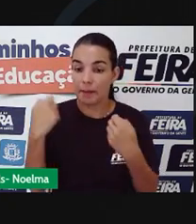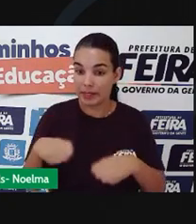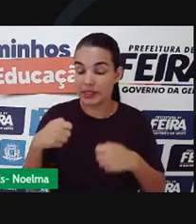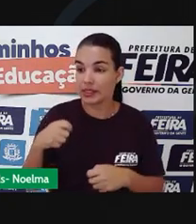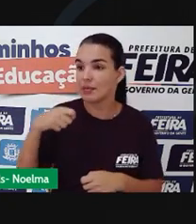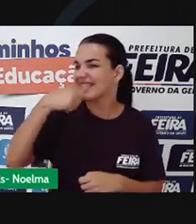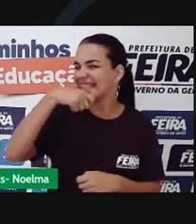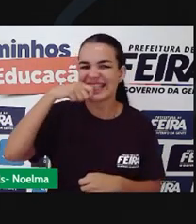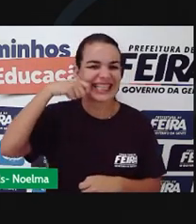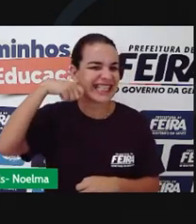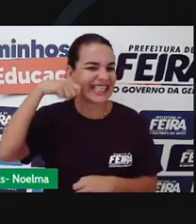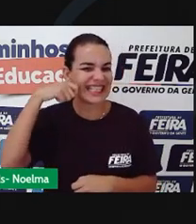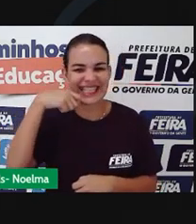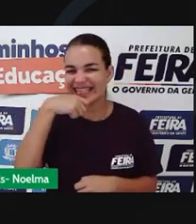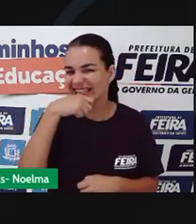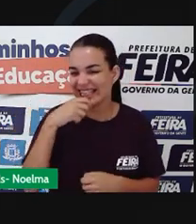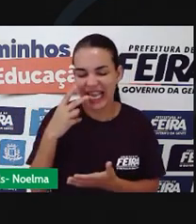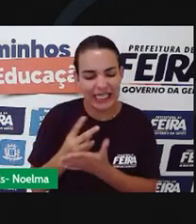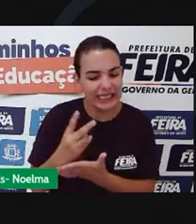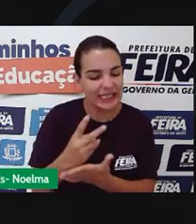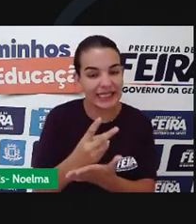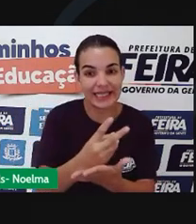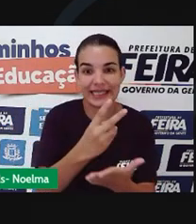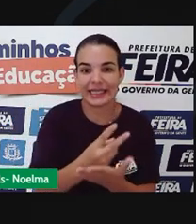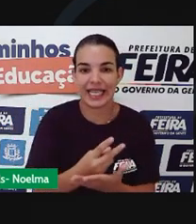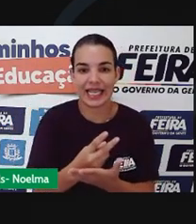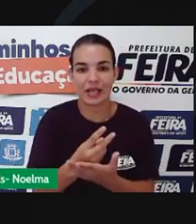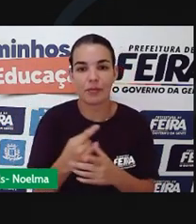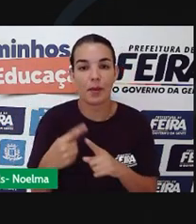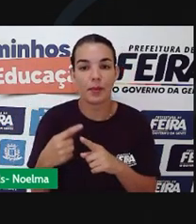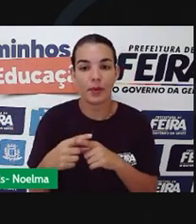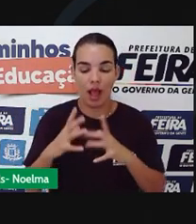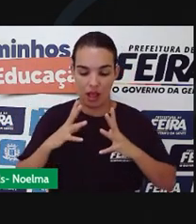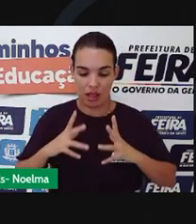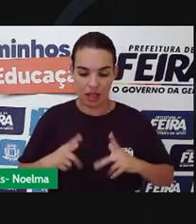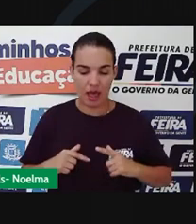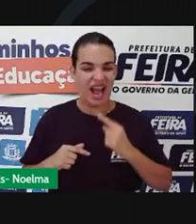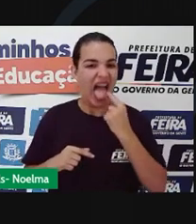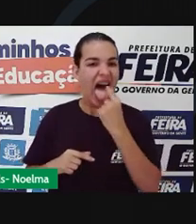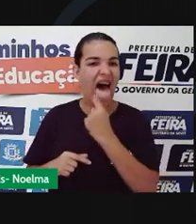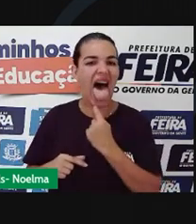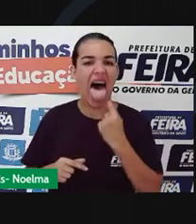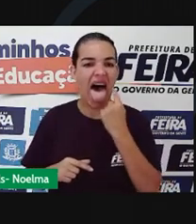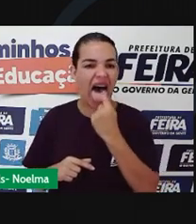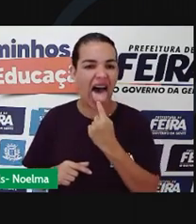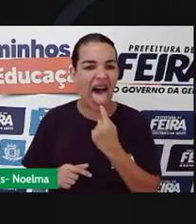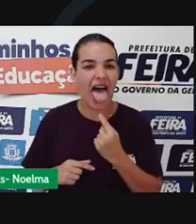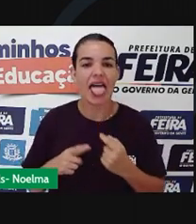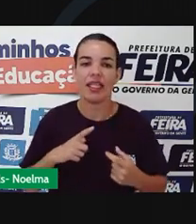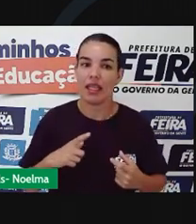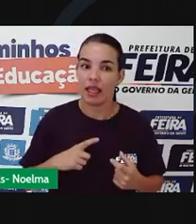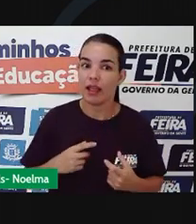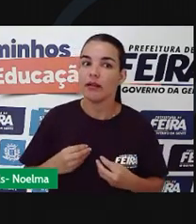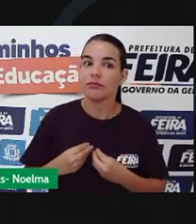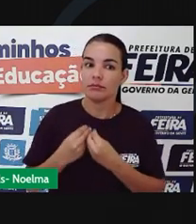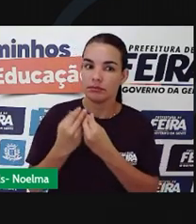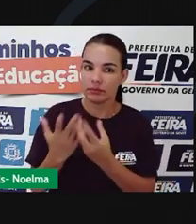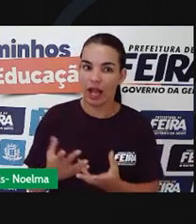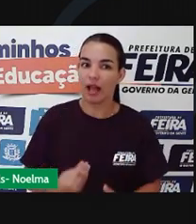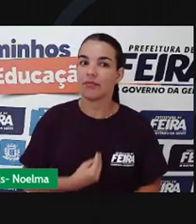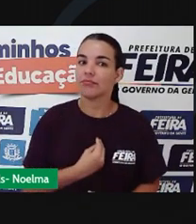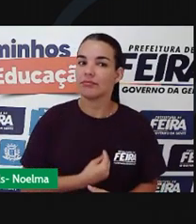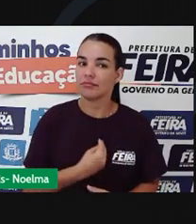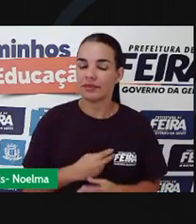escovar os dentes essas de comida que ficam entre os dentes e presos na língua alimentam as bactérias causando